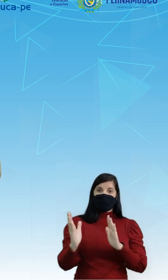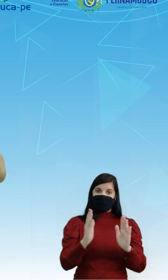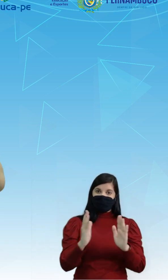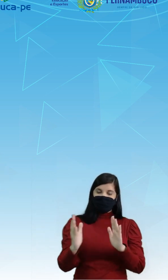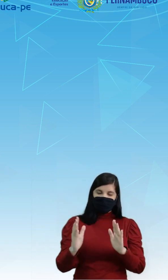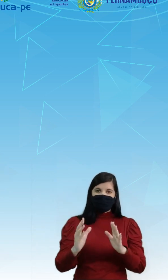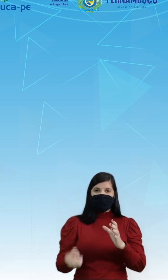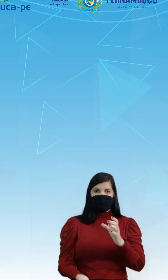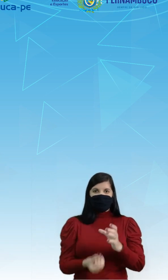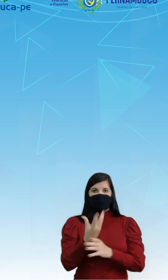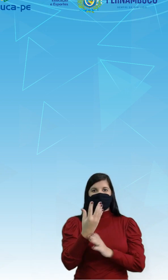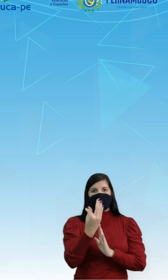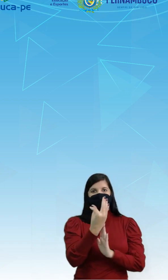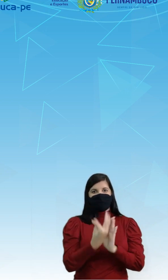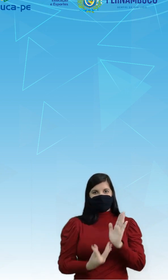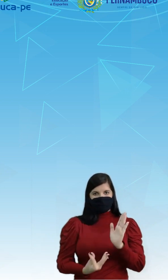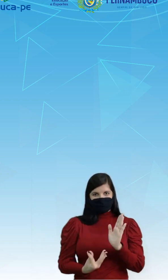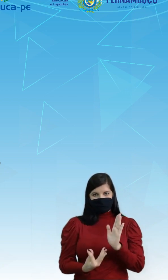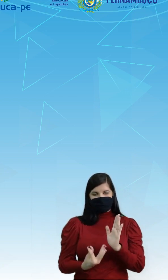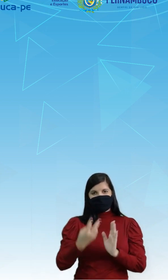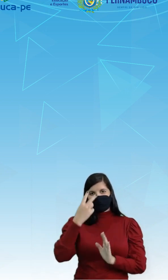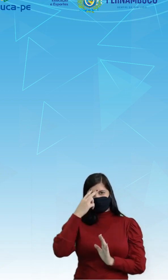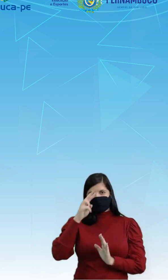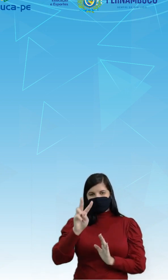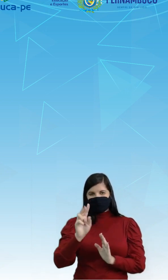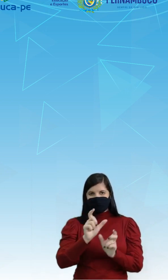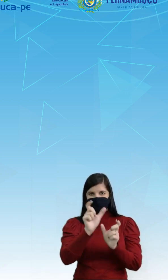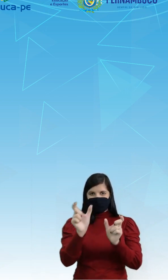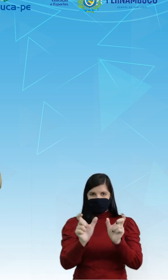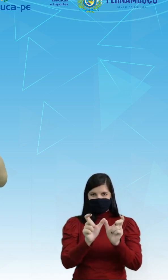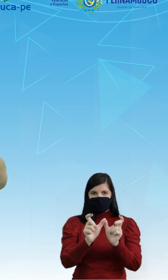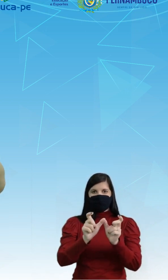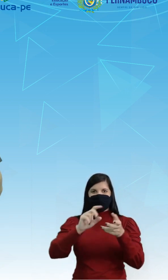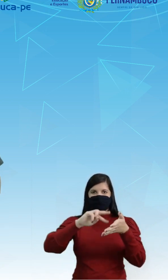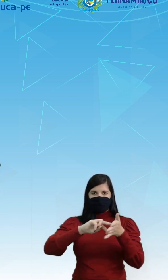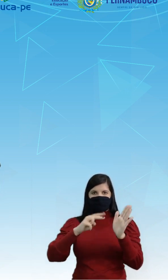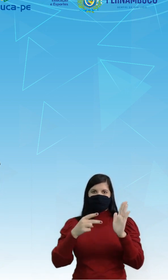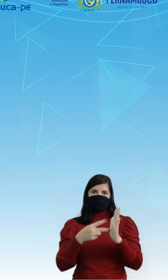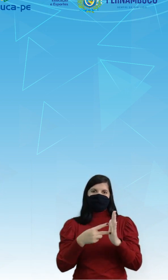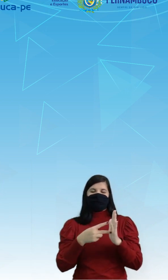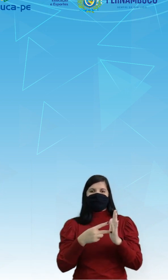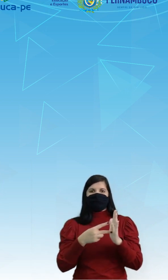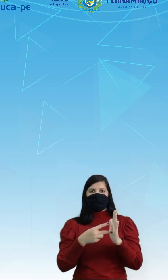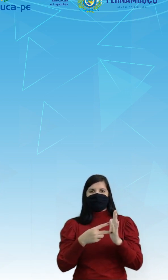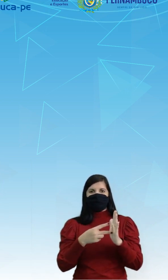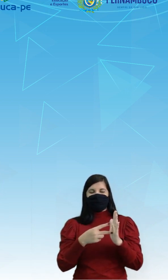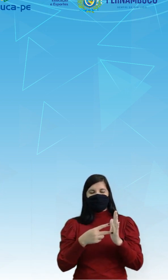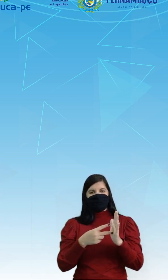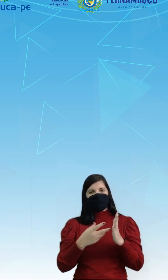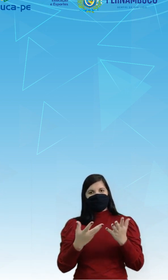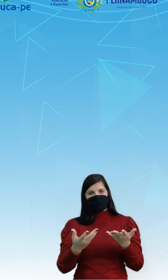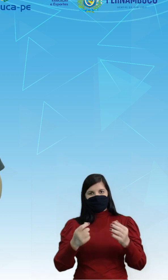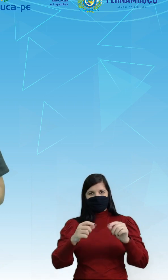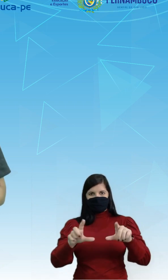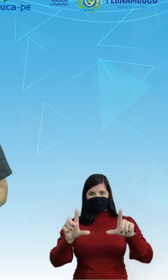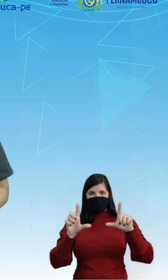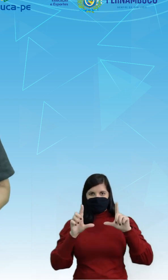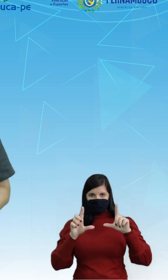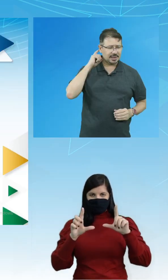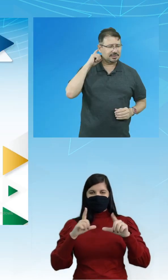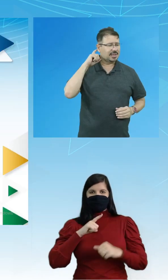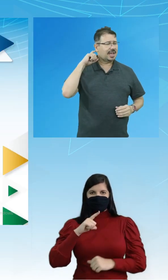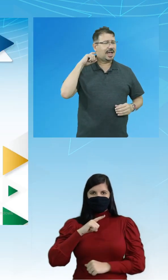De produção do texto. E lembrar da palavra sentido. E vamos lá. Na tela ainda trago